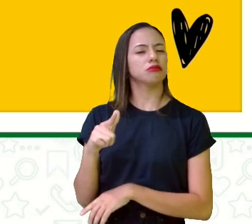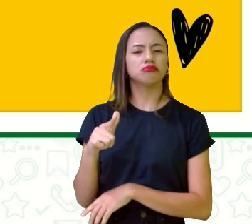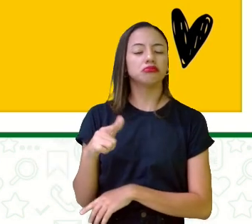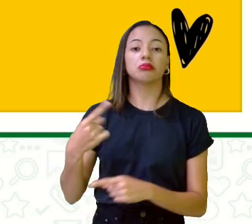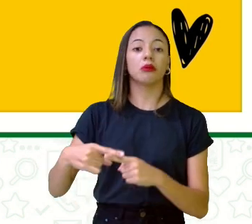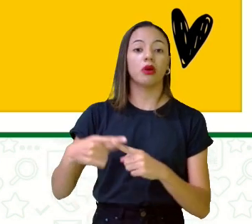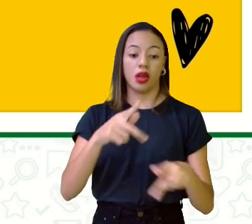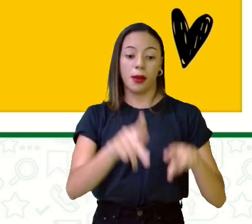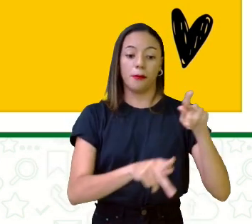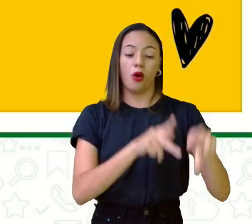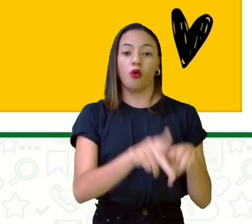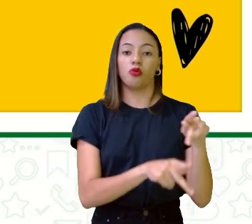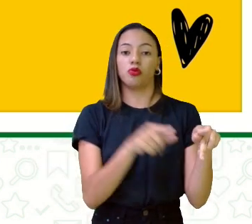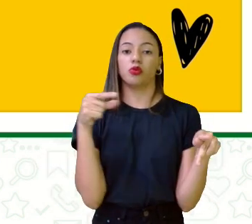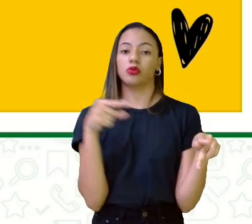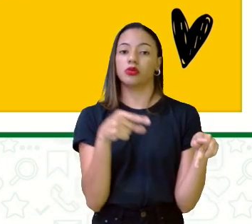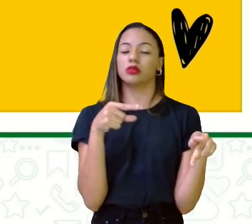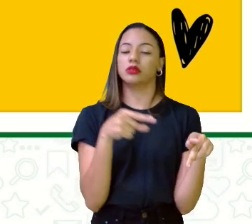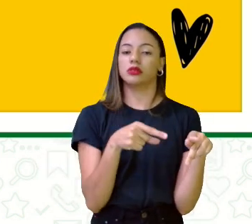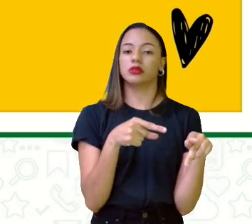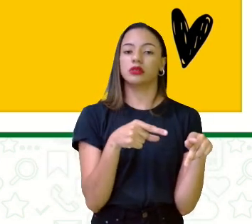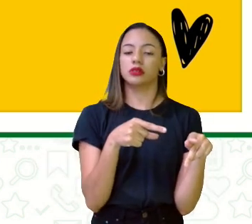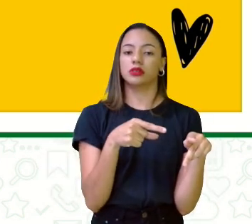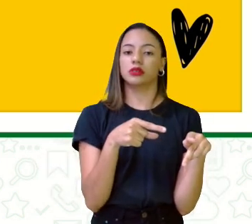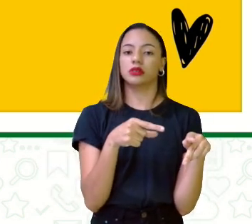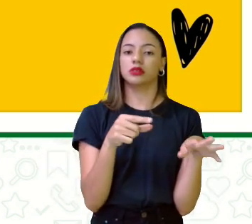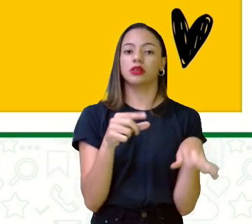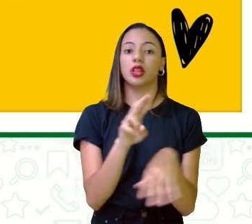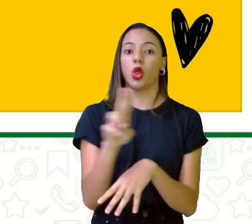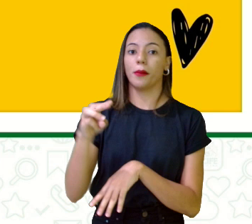um povo, não é?